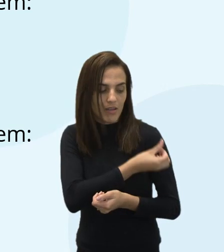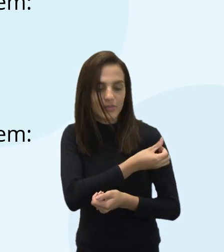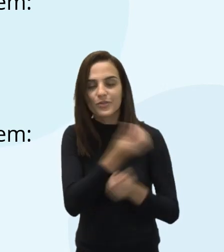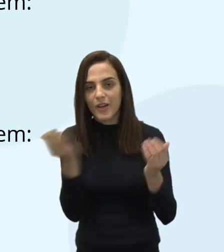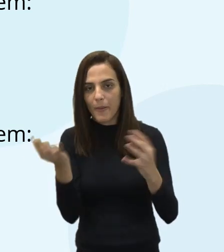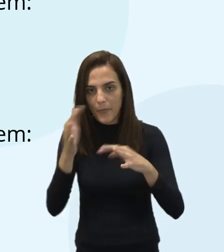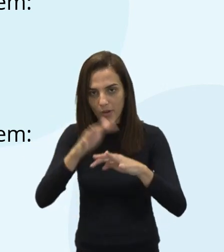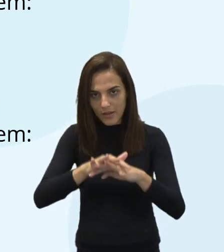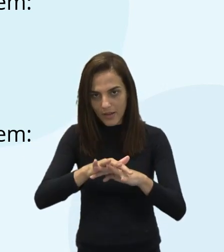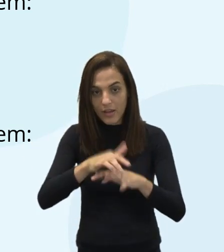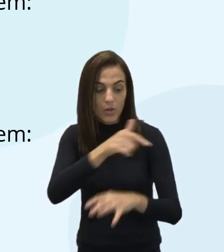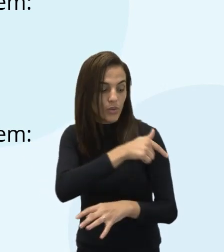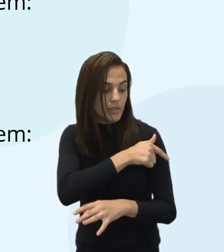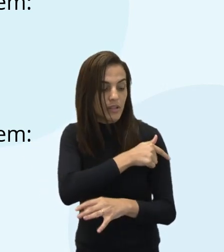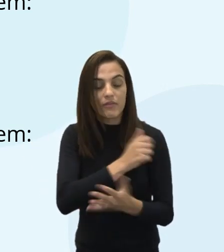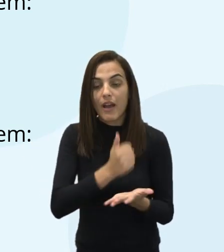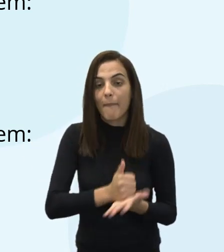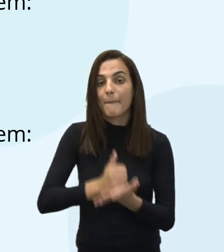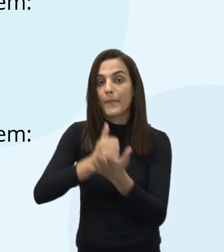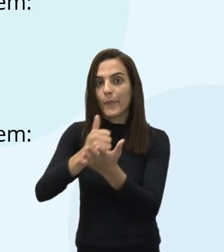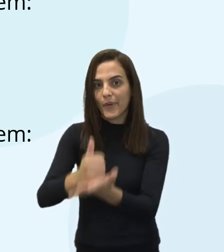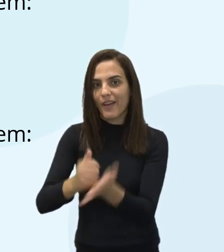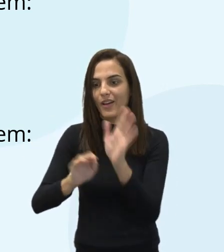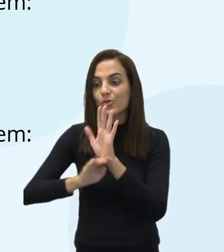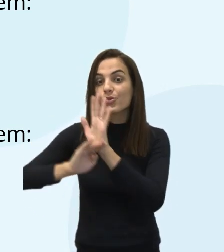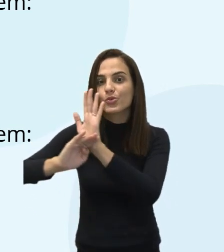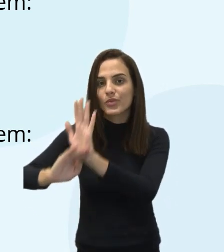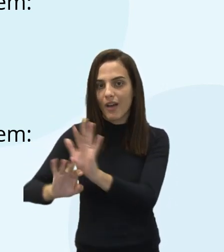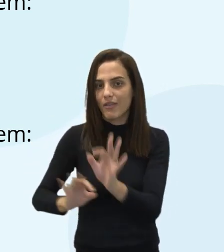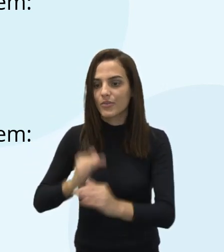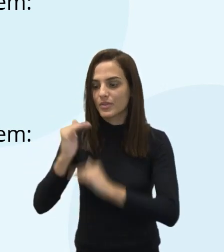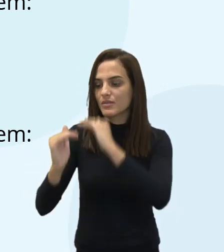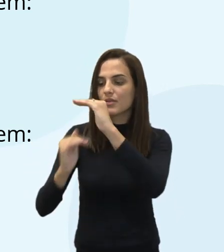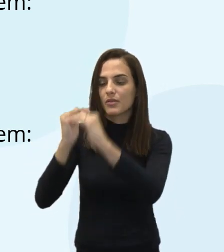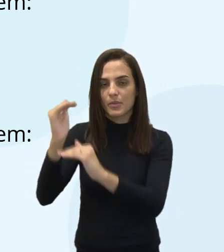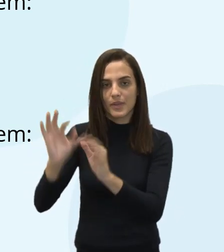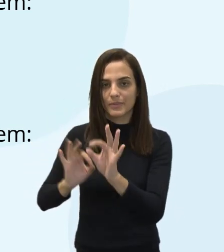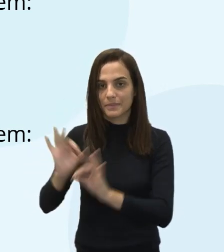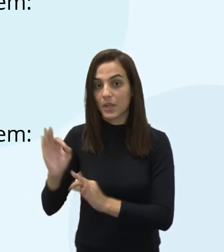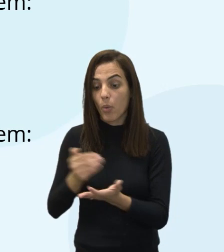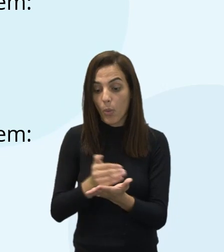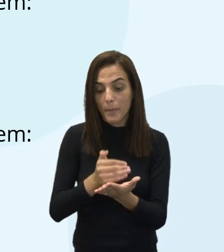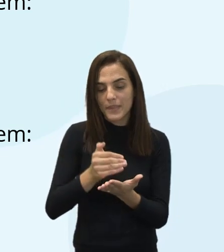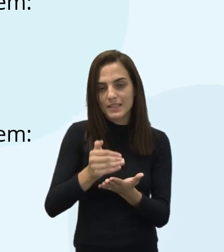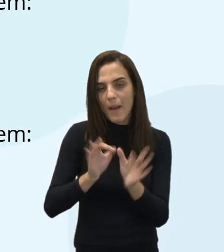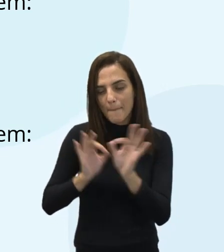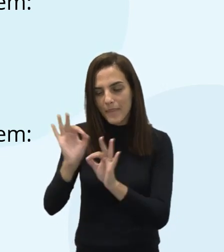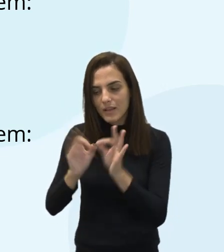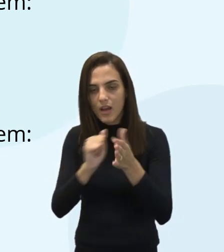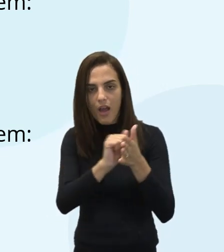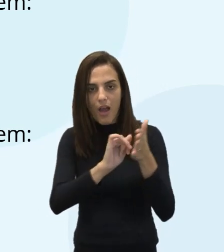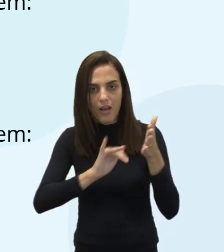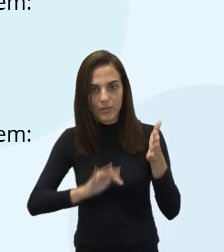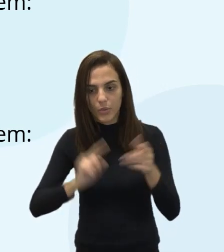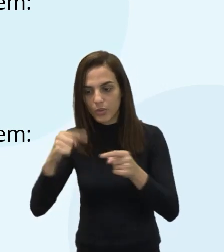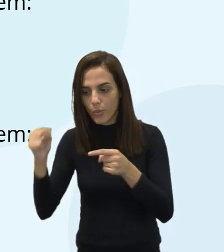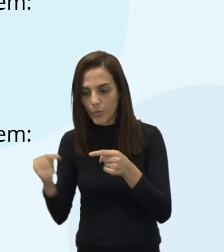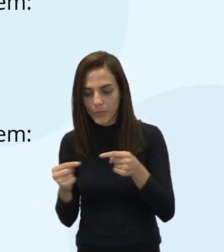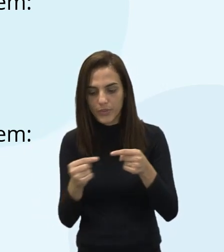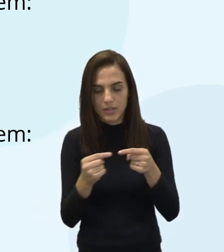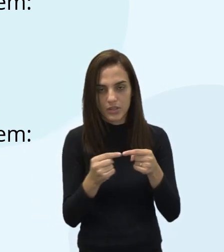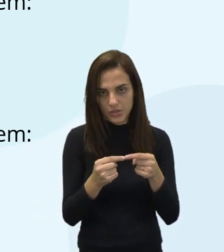vai apoiar o desenvolvimento desse estudante com foco em começar a planejar ações, né? Ter um objetivo específico